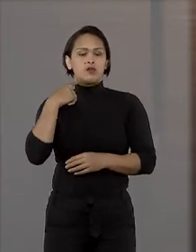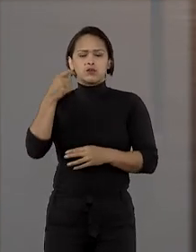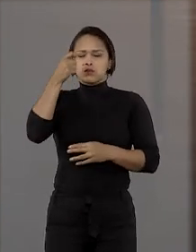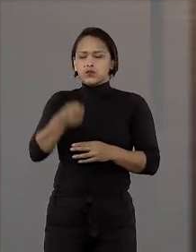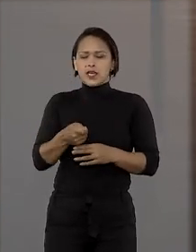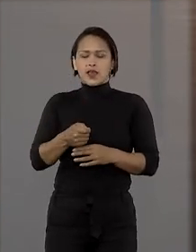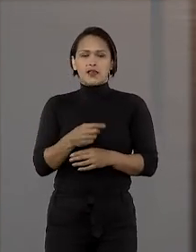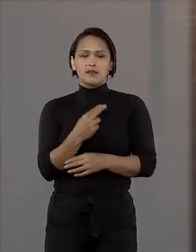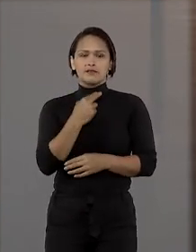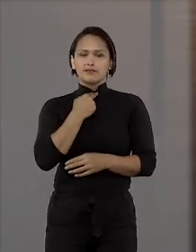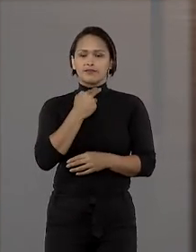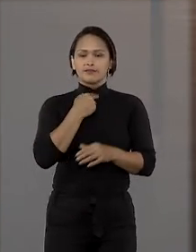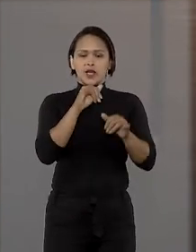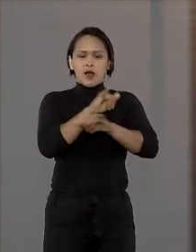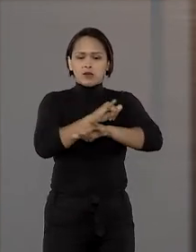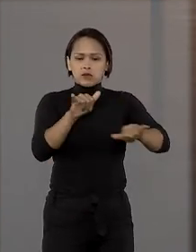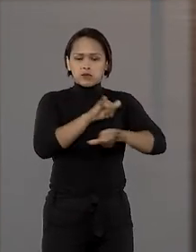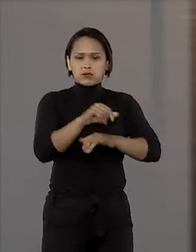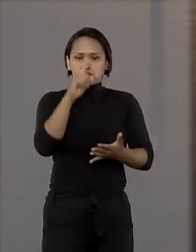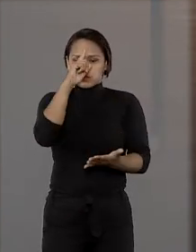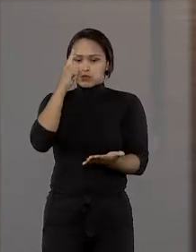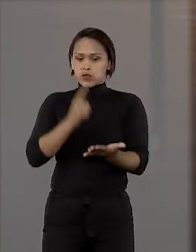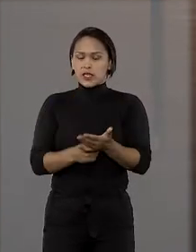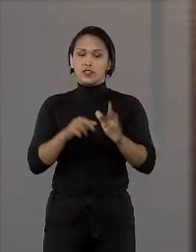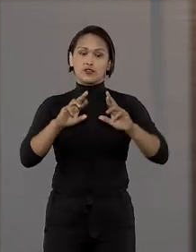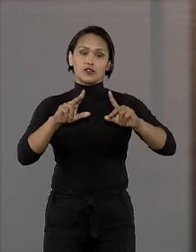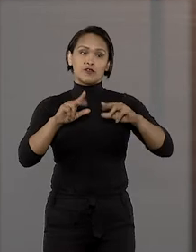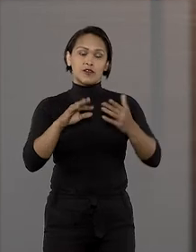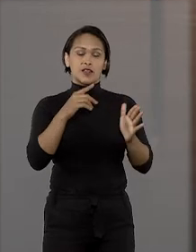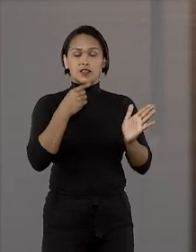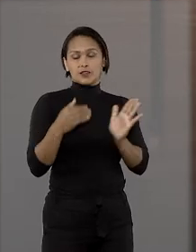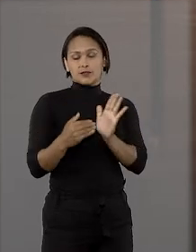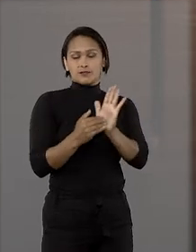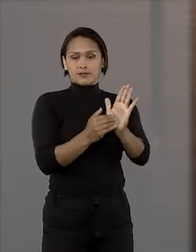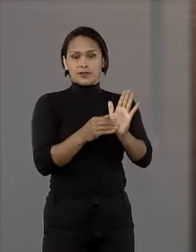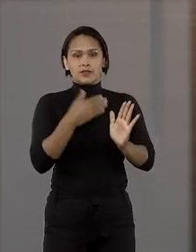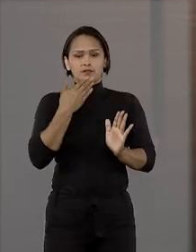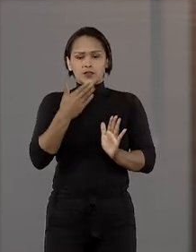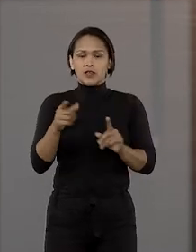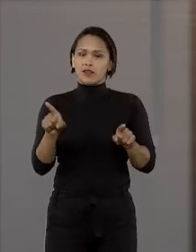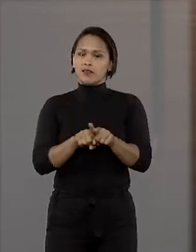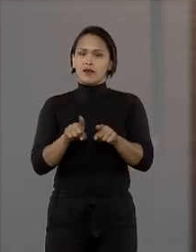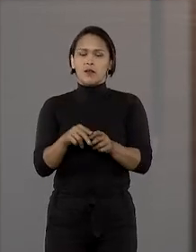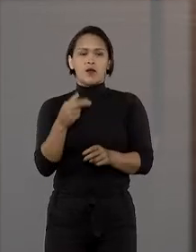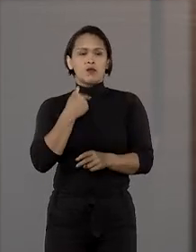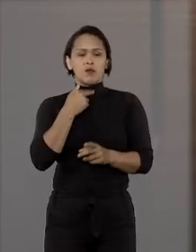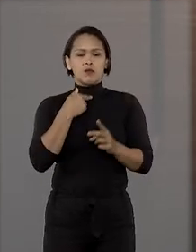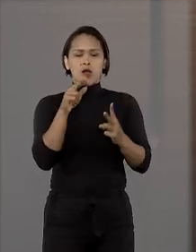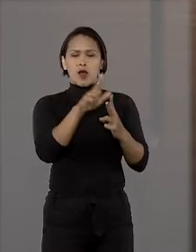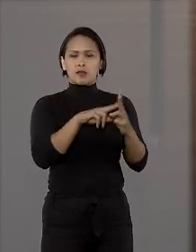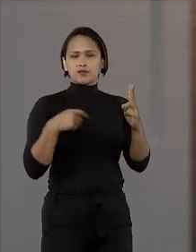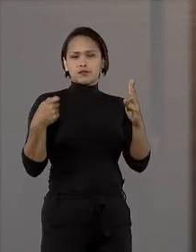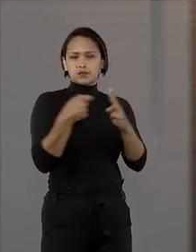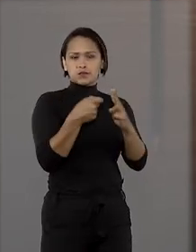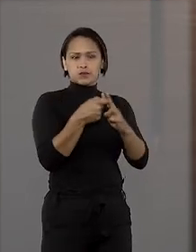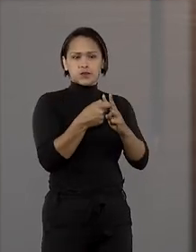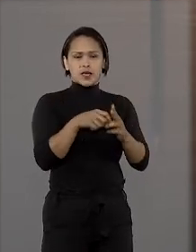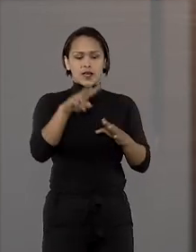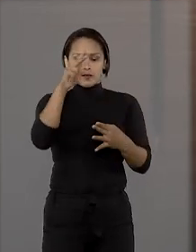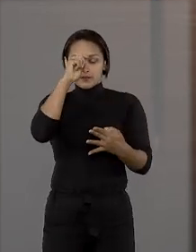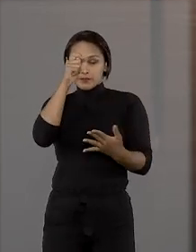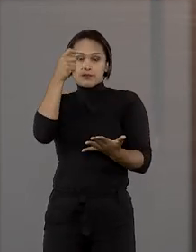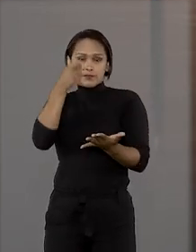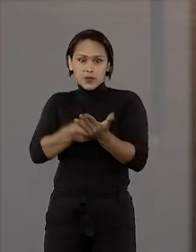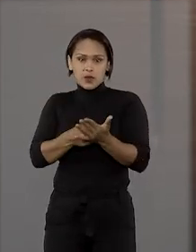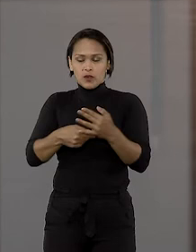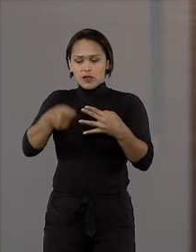proferir decisão de natureza diversa da pedida, bem como condenar a parte em quantidade superior ou em objeto